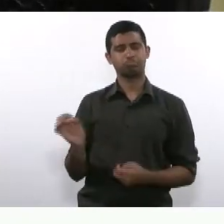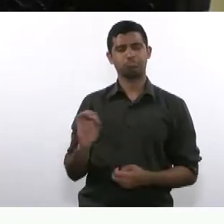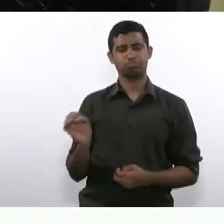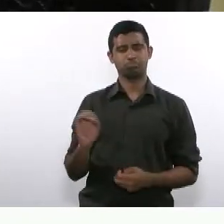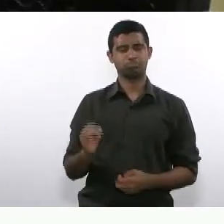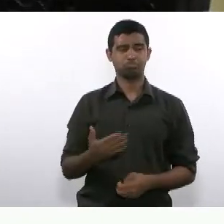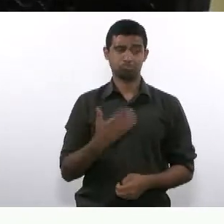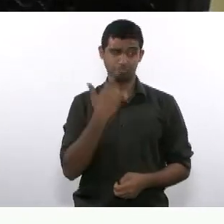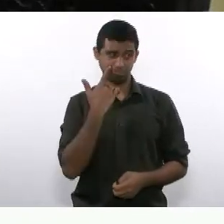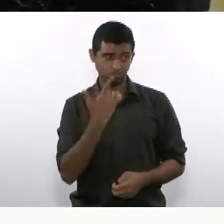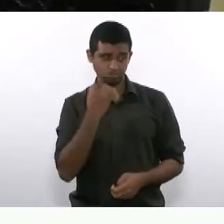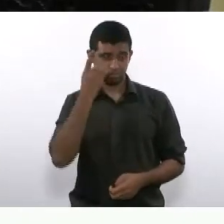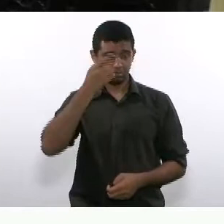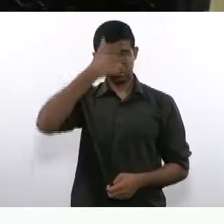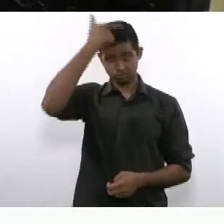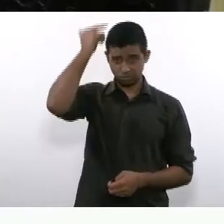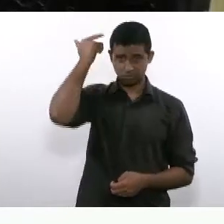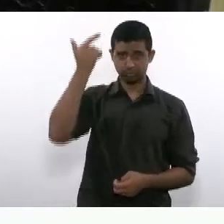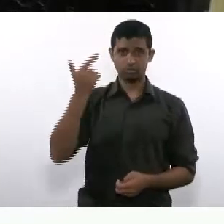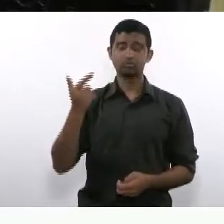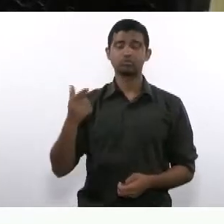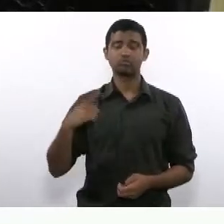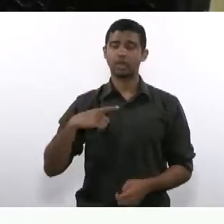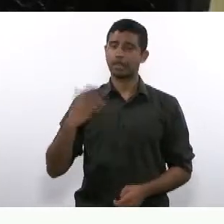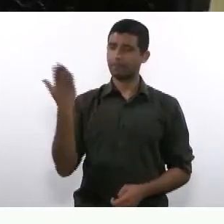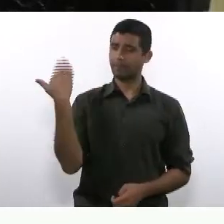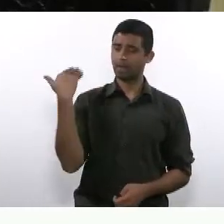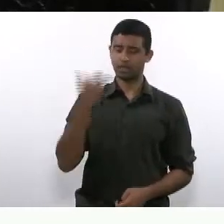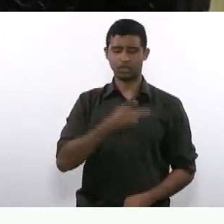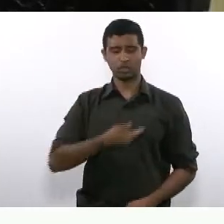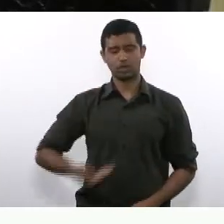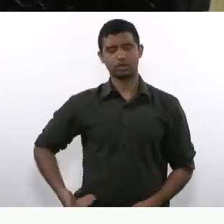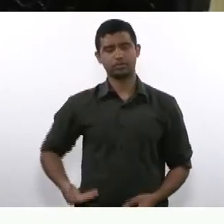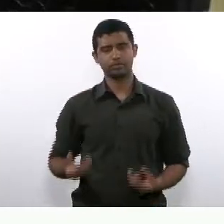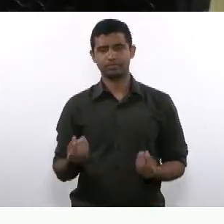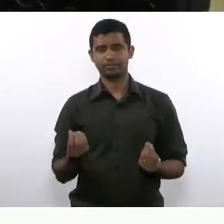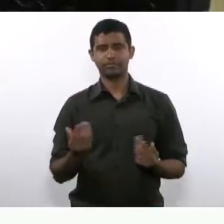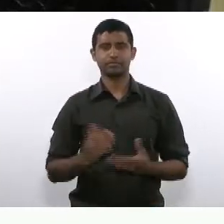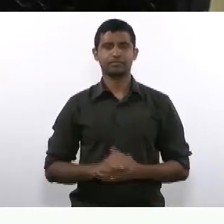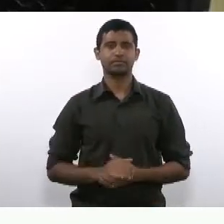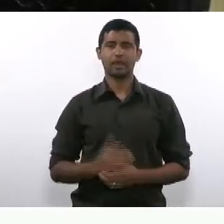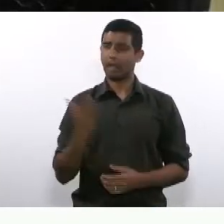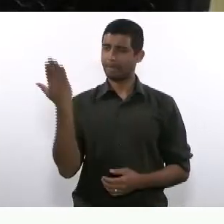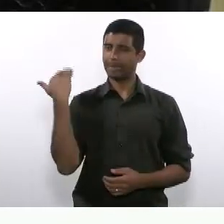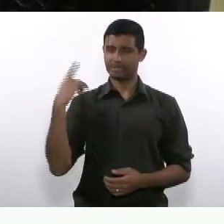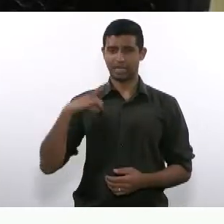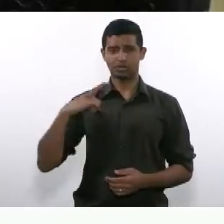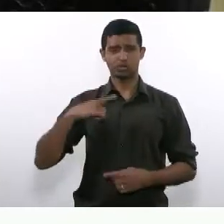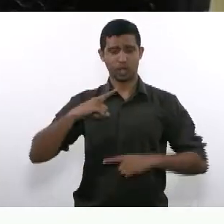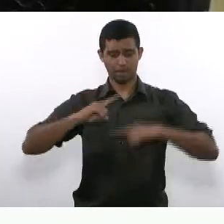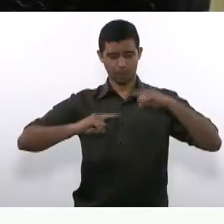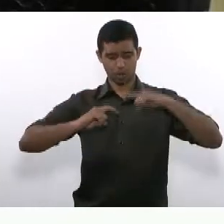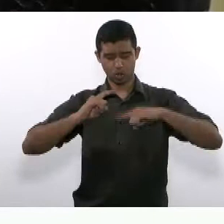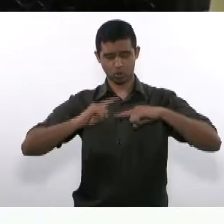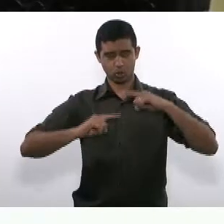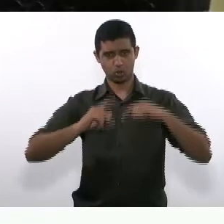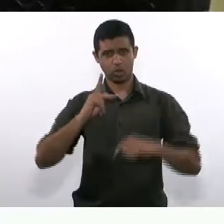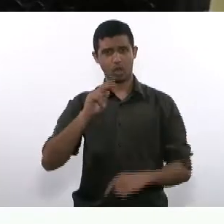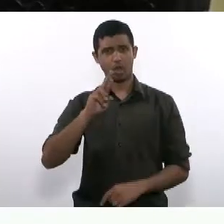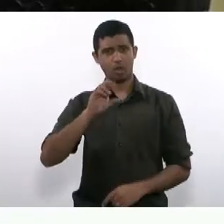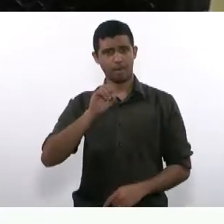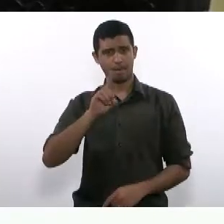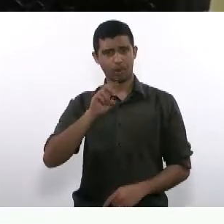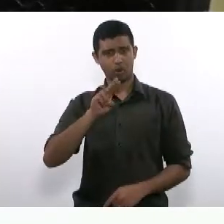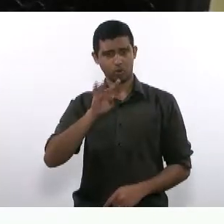Paulo, assim como em outros governos, havia ali um produto que